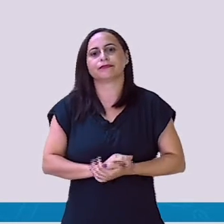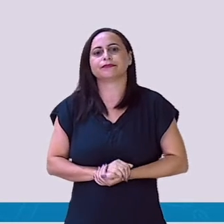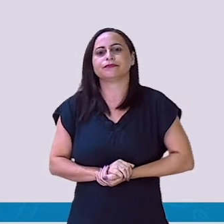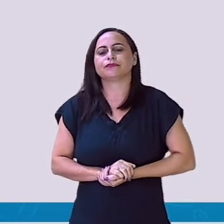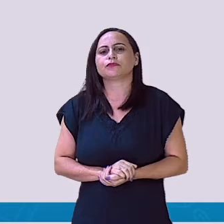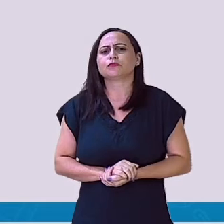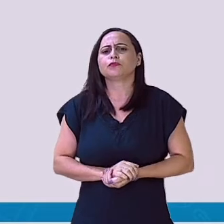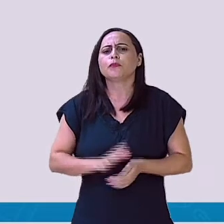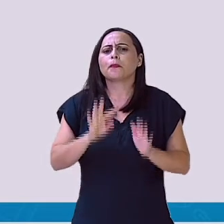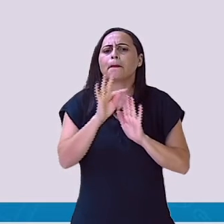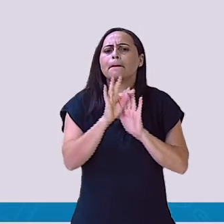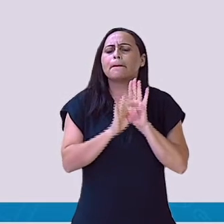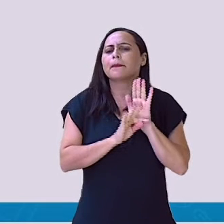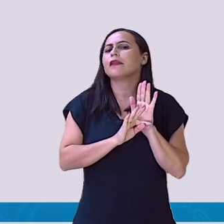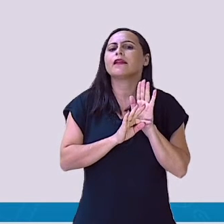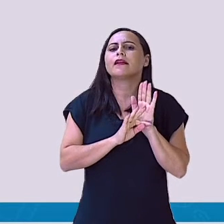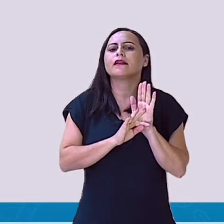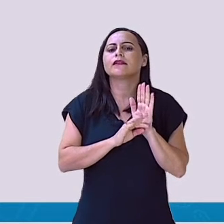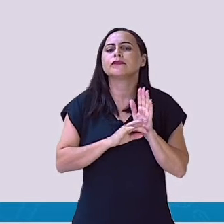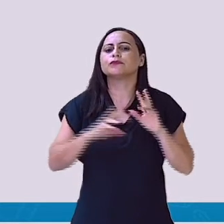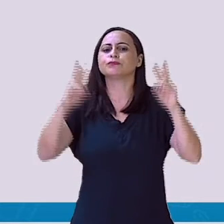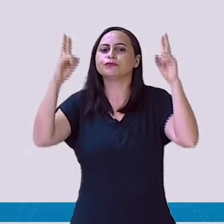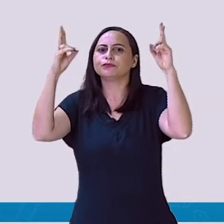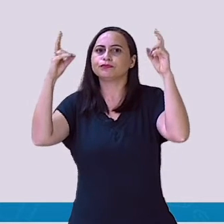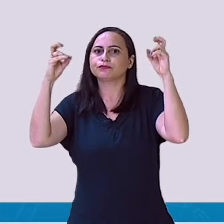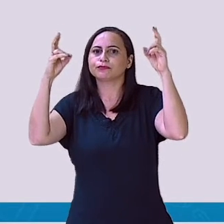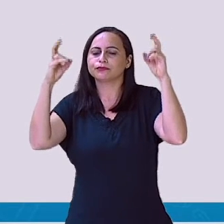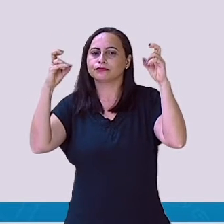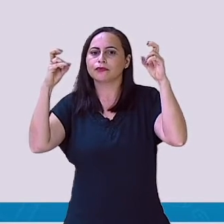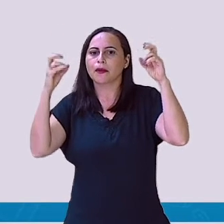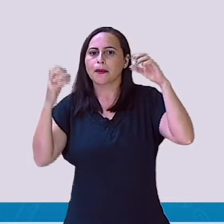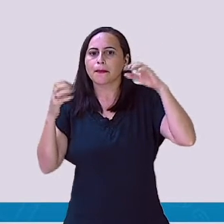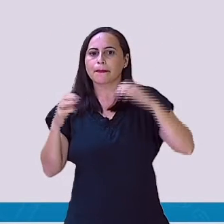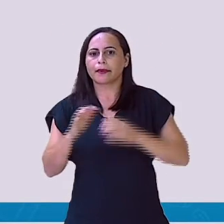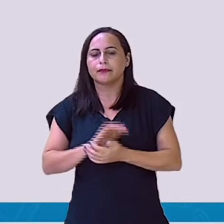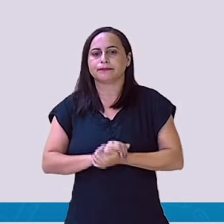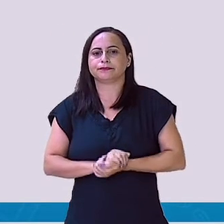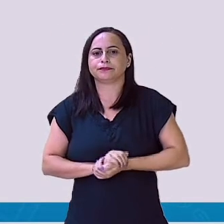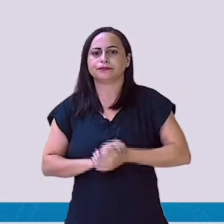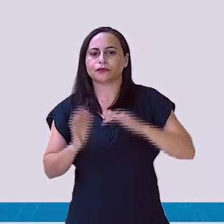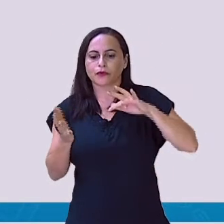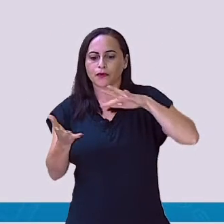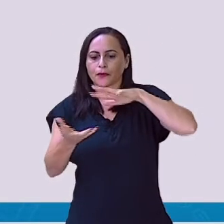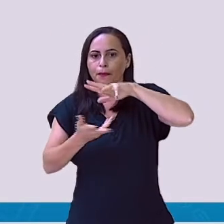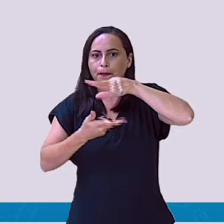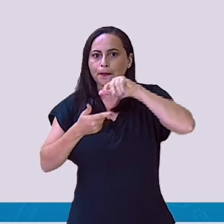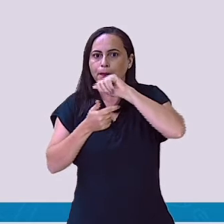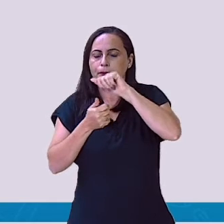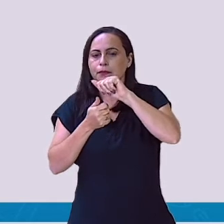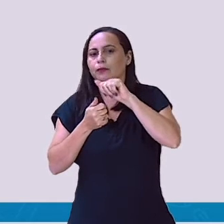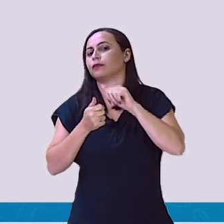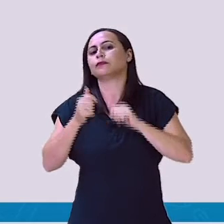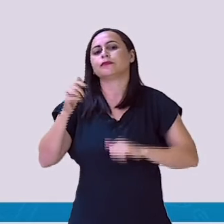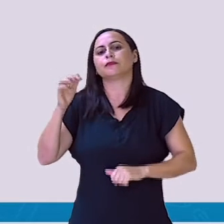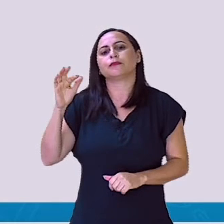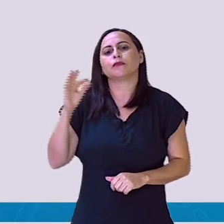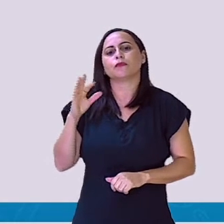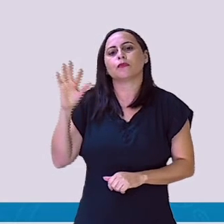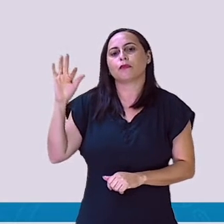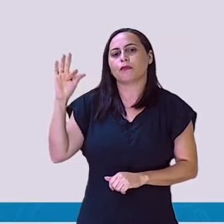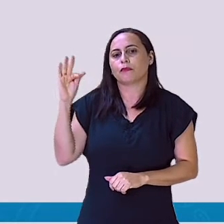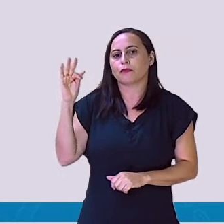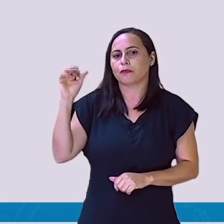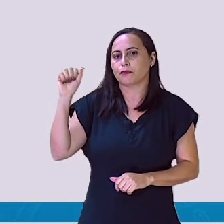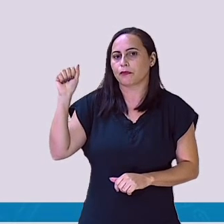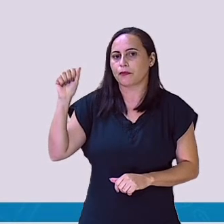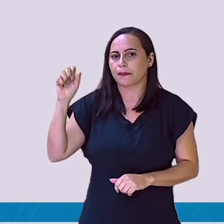O mundo de Fabrício. Nós vamos fazer algumas atividades agora relacionadas à gramática, tá